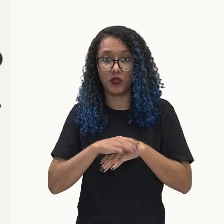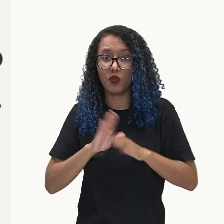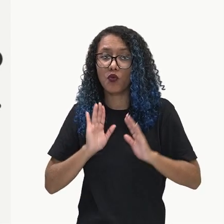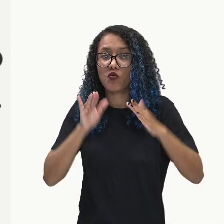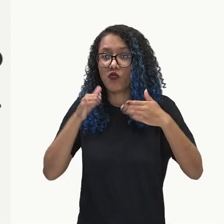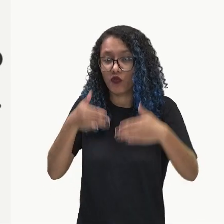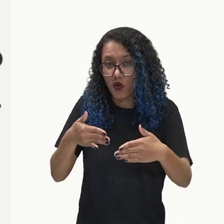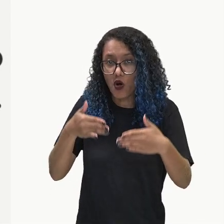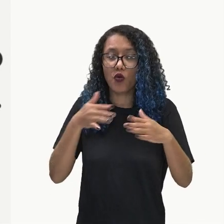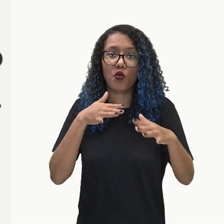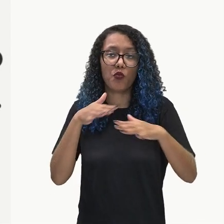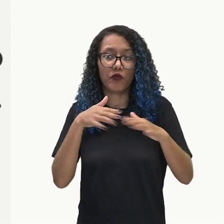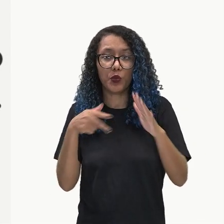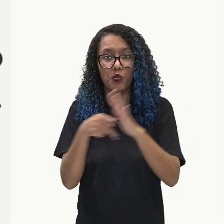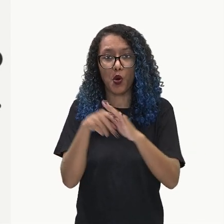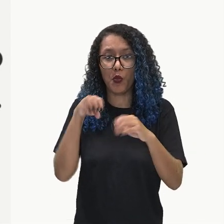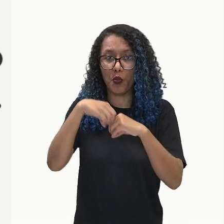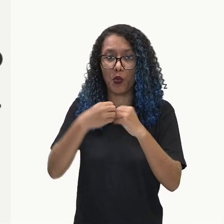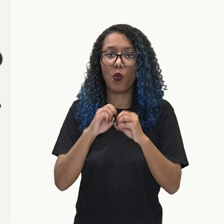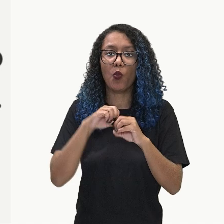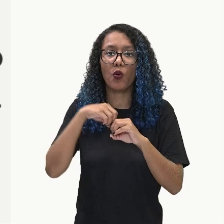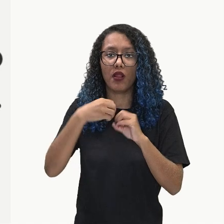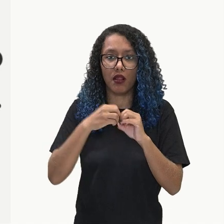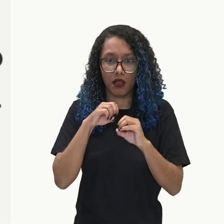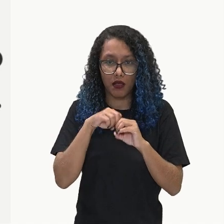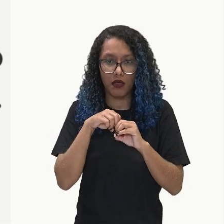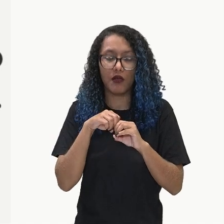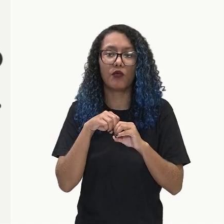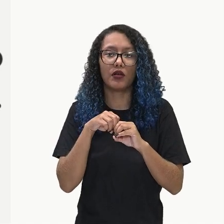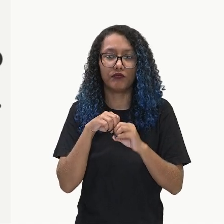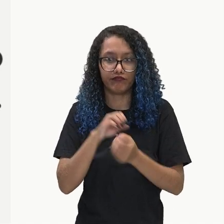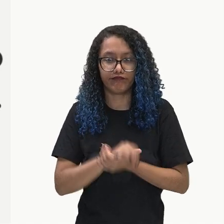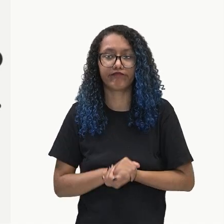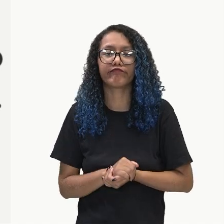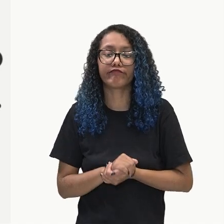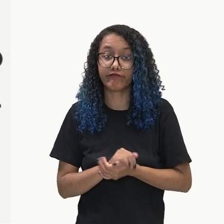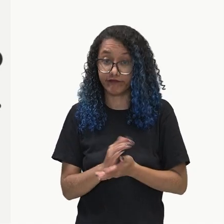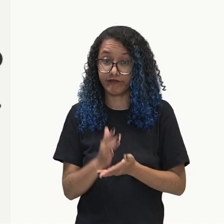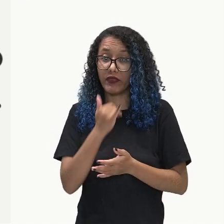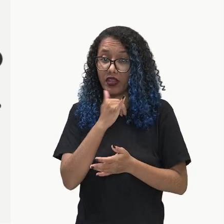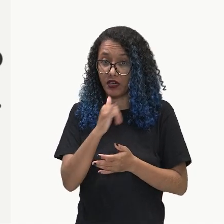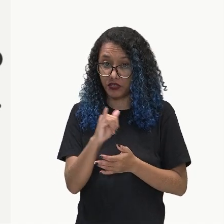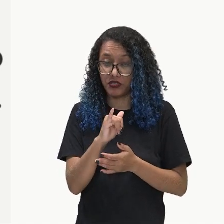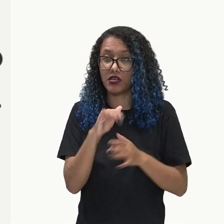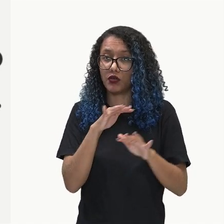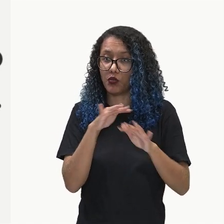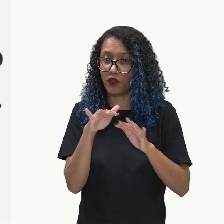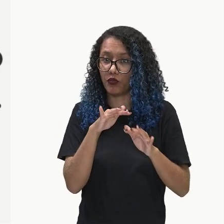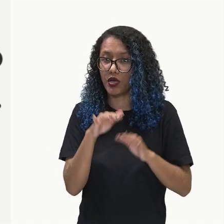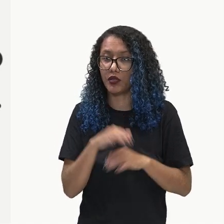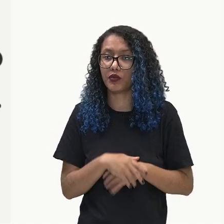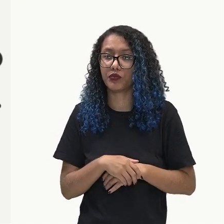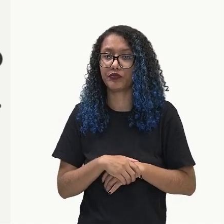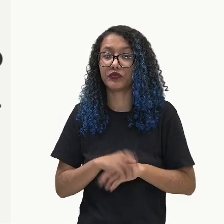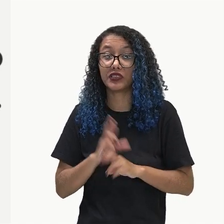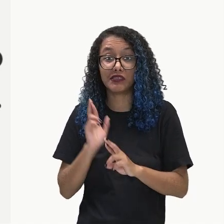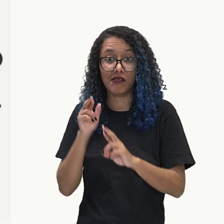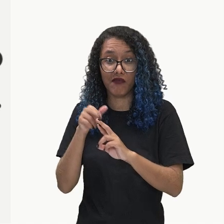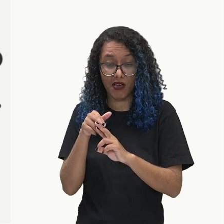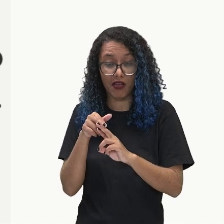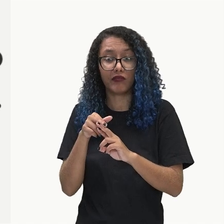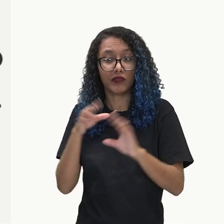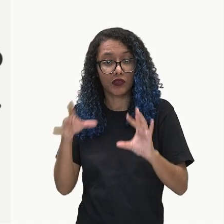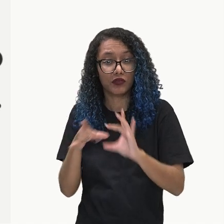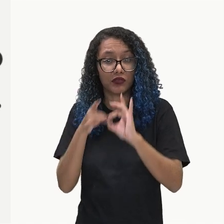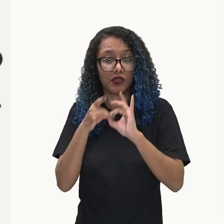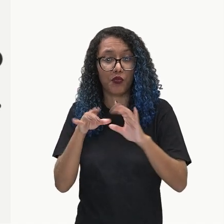movimentação das moléculas. Energia cinética está associada a isso, a agitação das